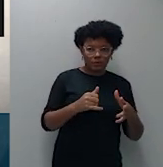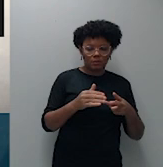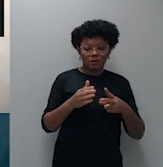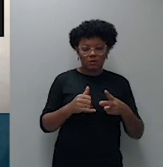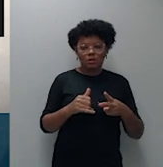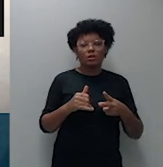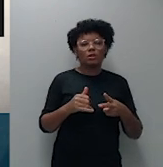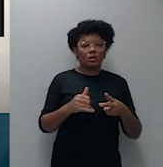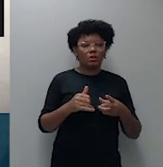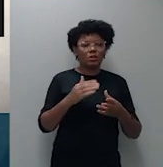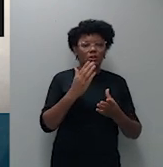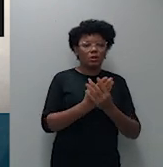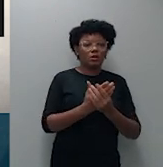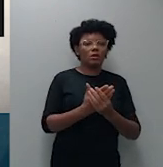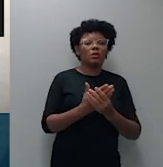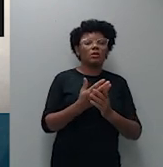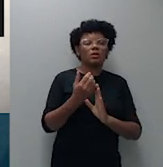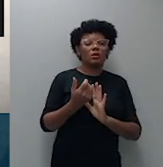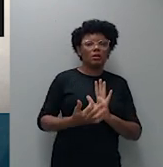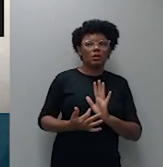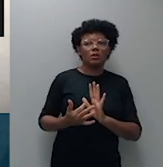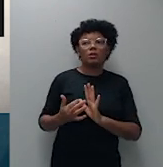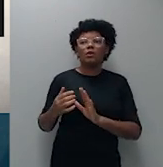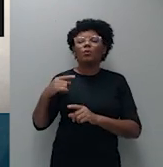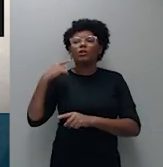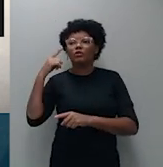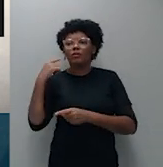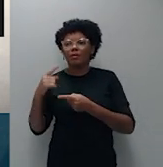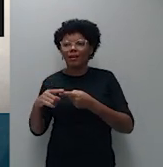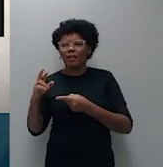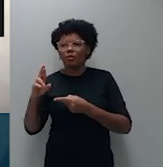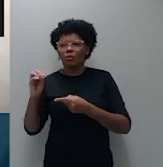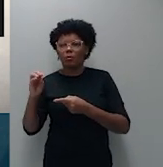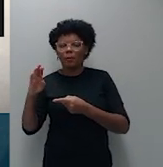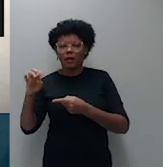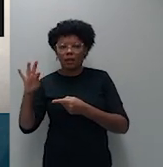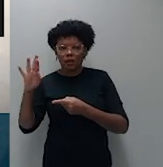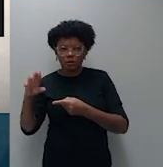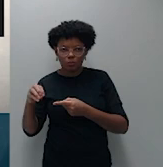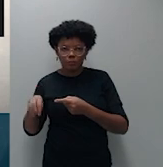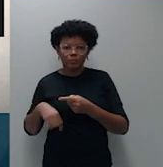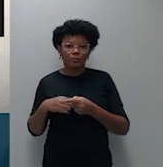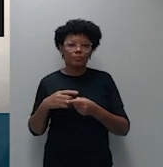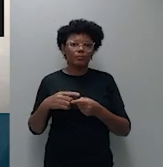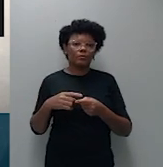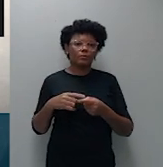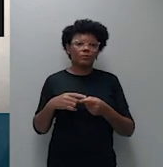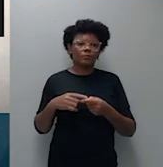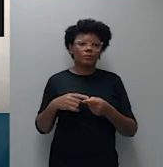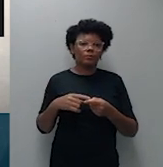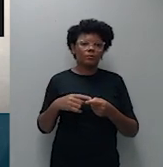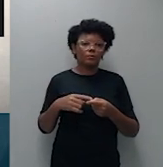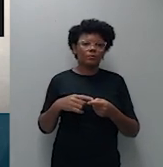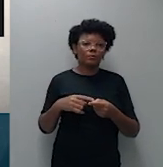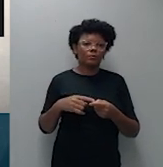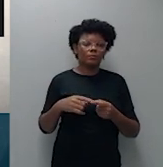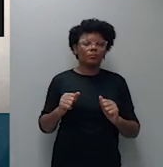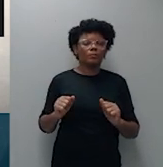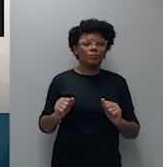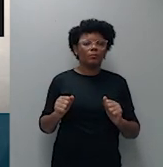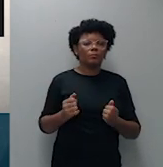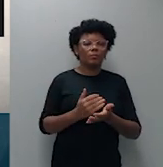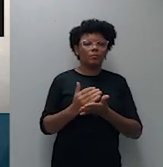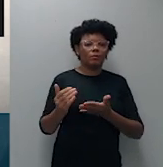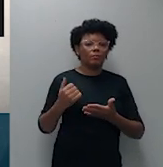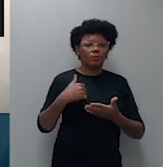agravo interno preferência para agravante Doutor Roberto Barbosa nesse Marco se tem